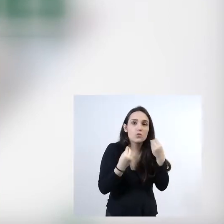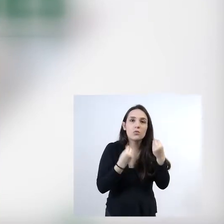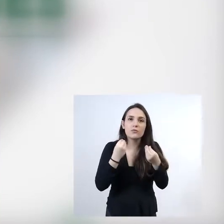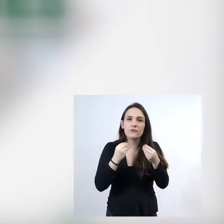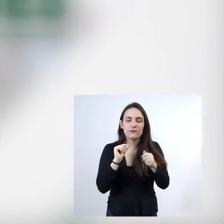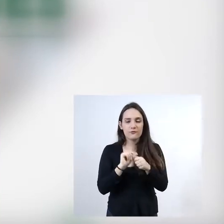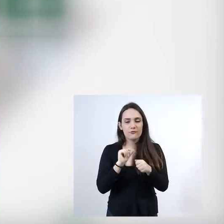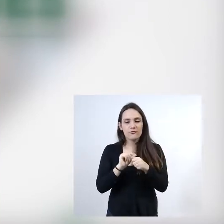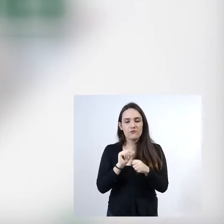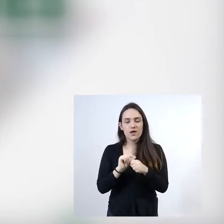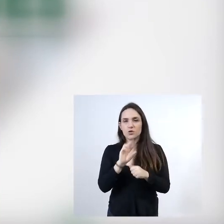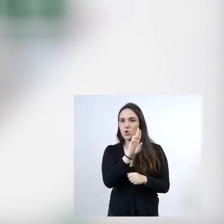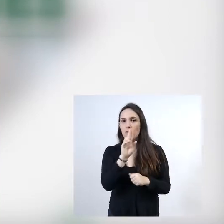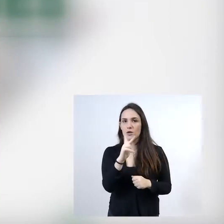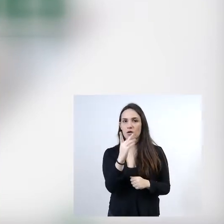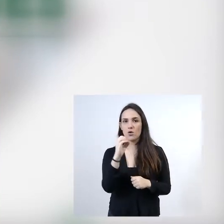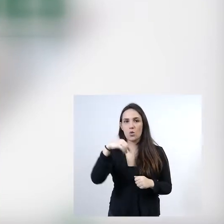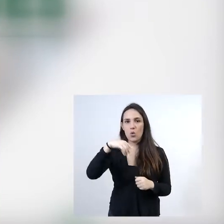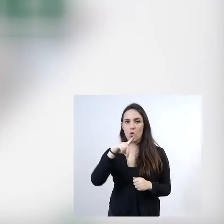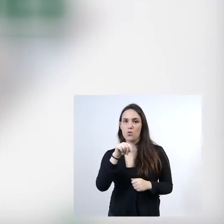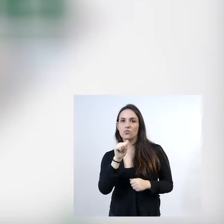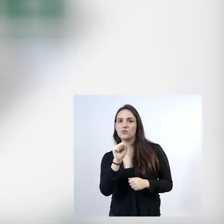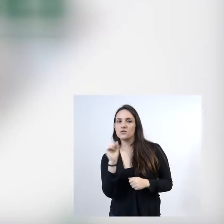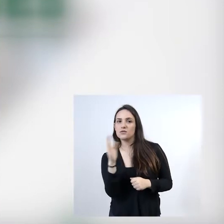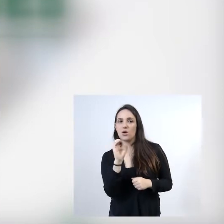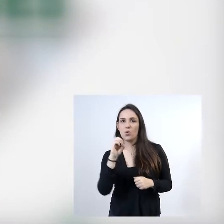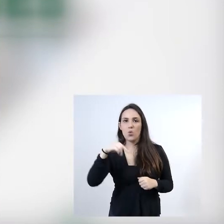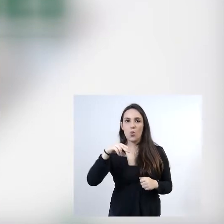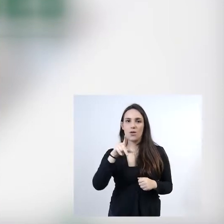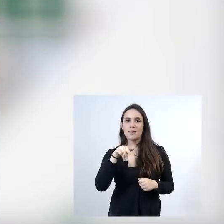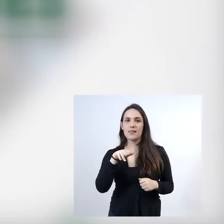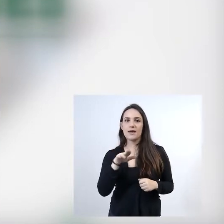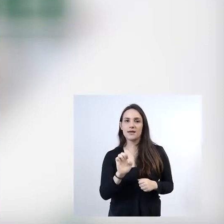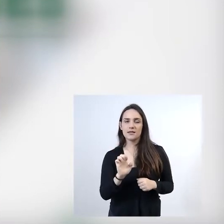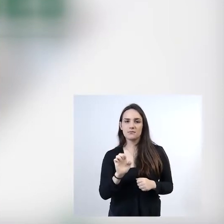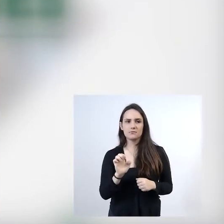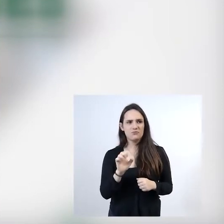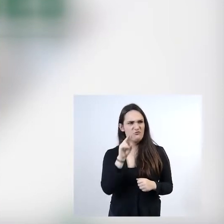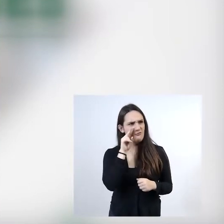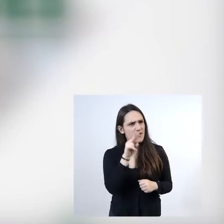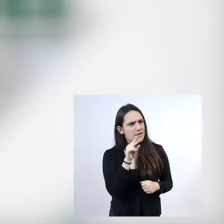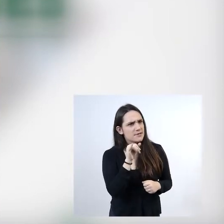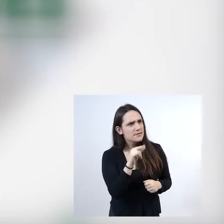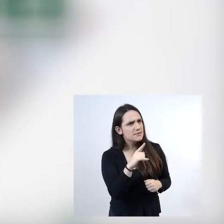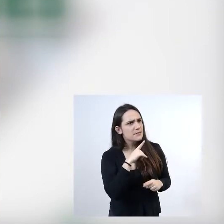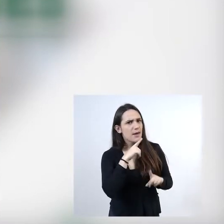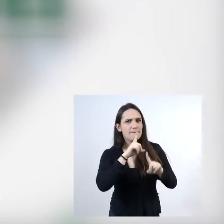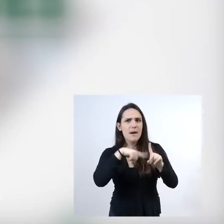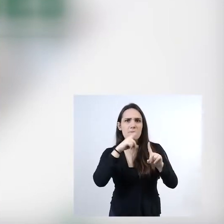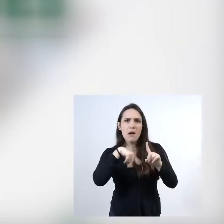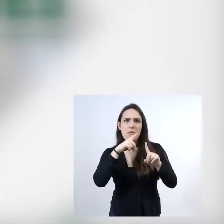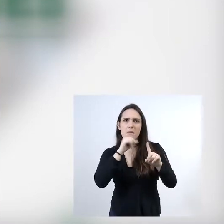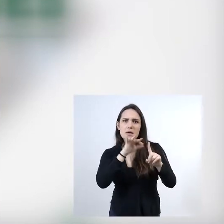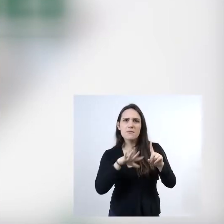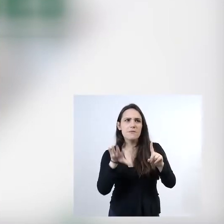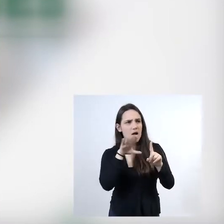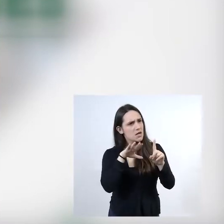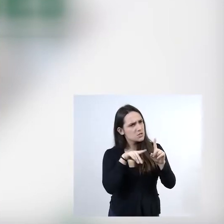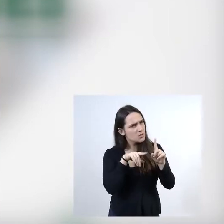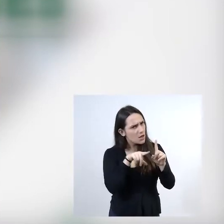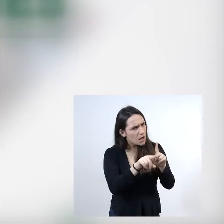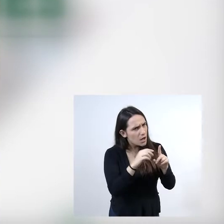rondas online, que monitoram o fluxo de material pornográfico